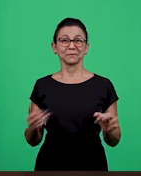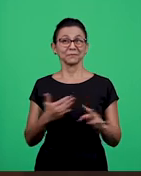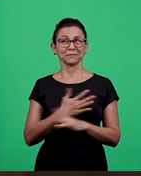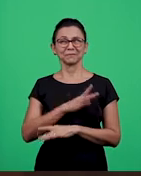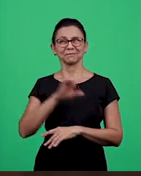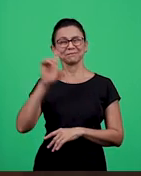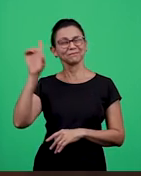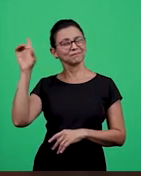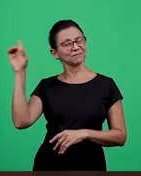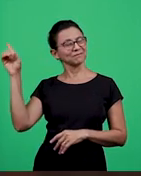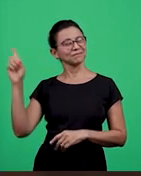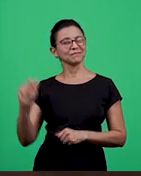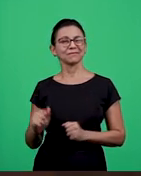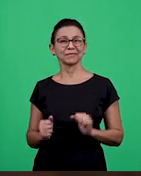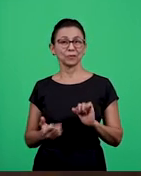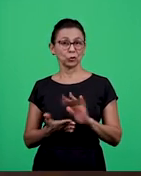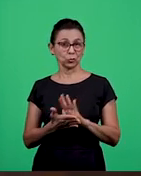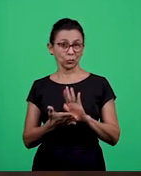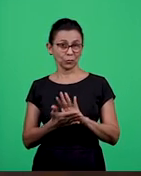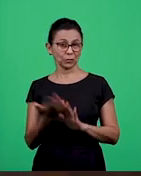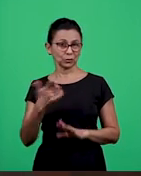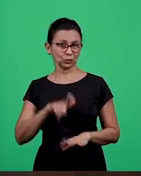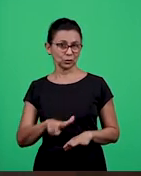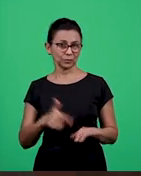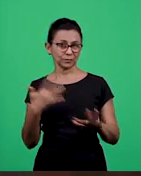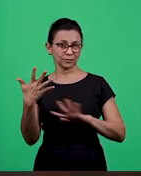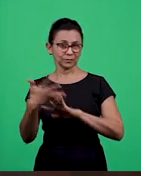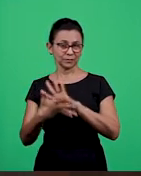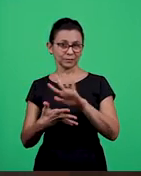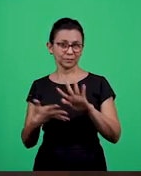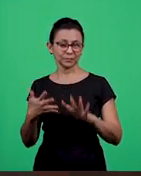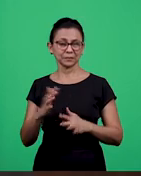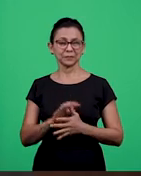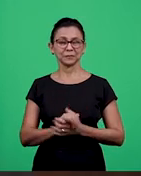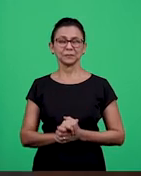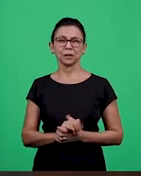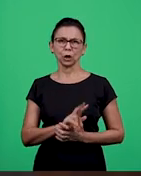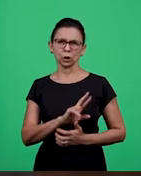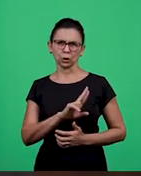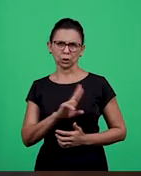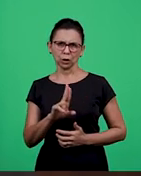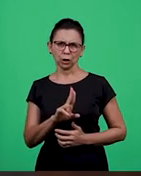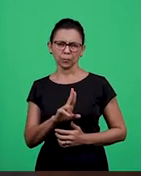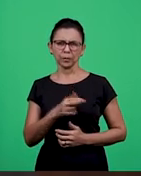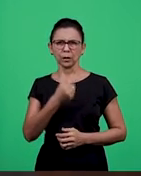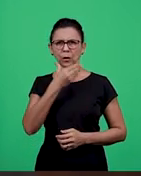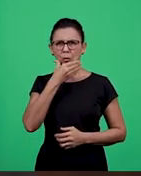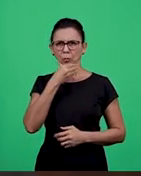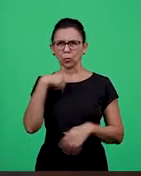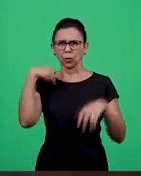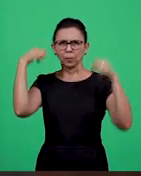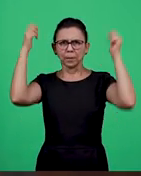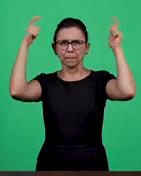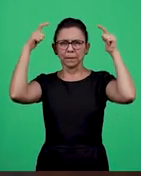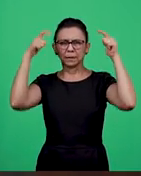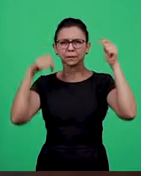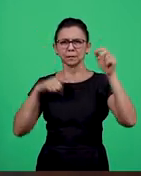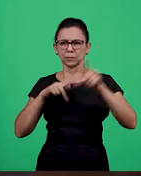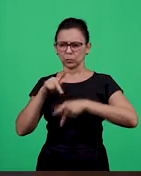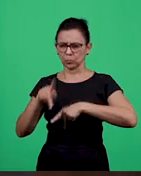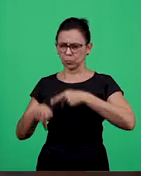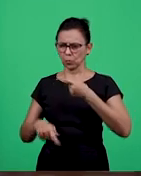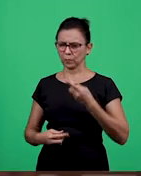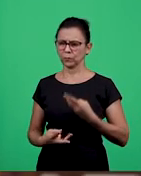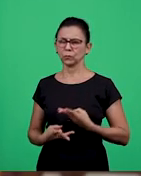Amém. Glória a Deus. Vamos cantar mais um louvor? Certo homem, príncipe dos